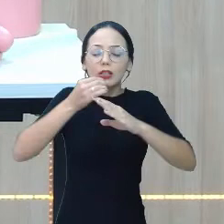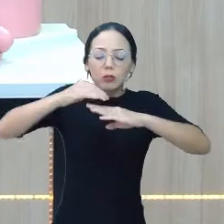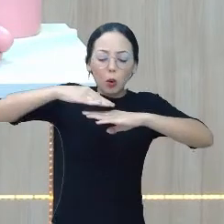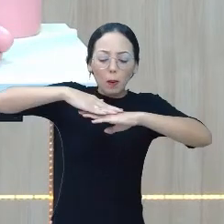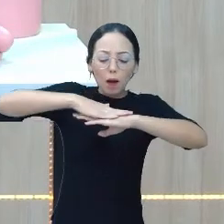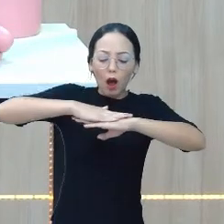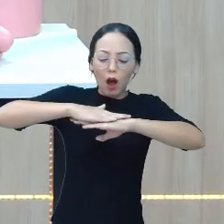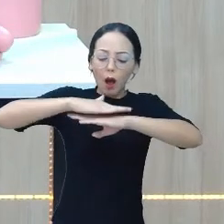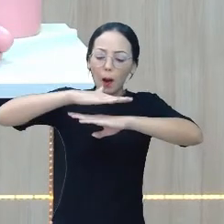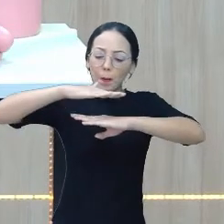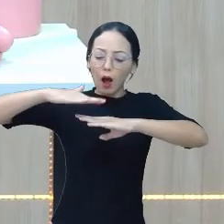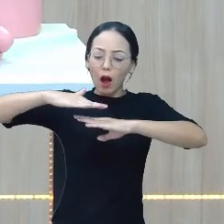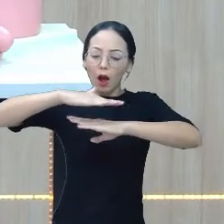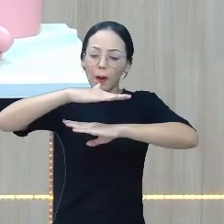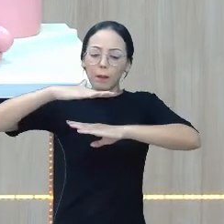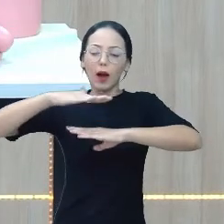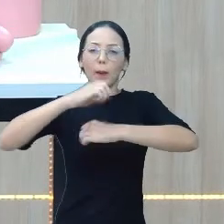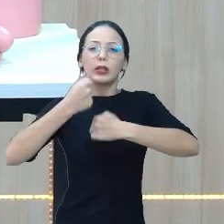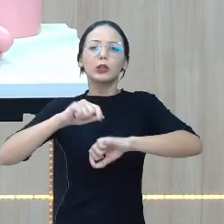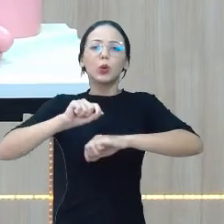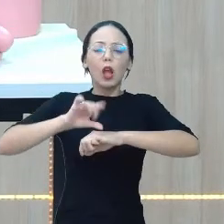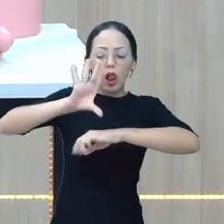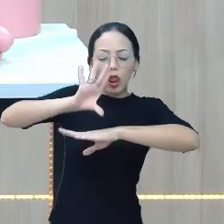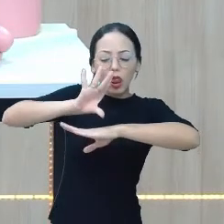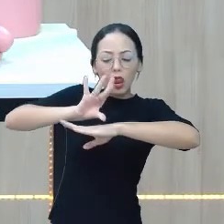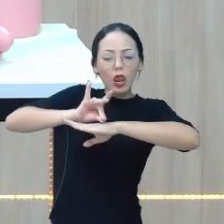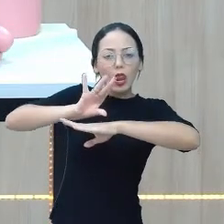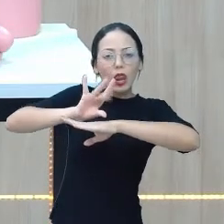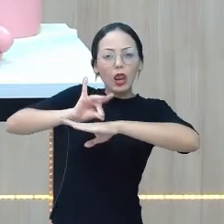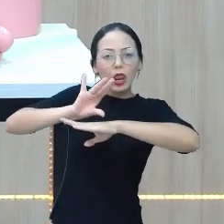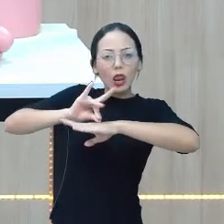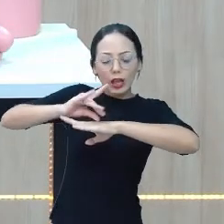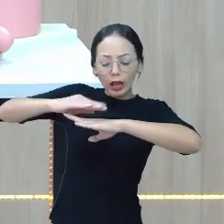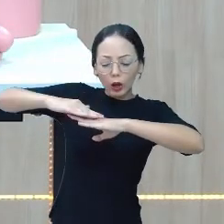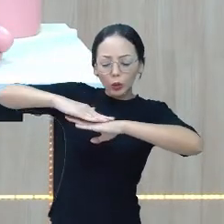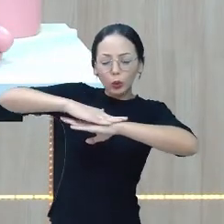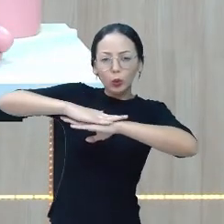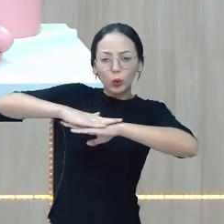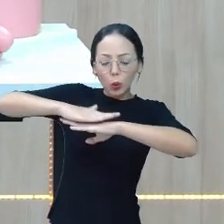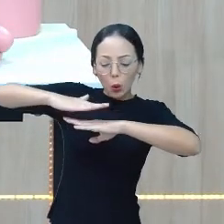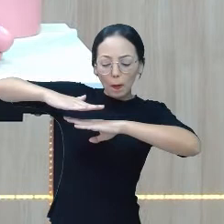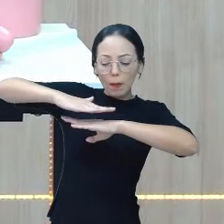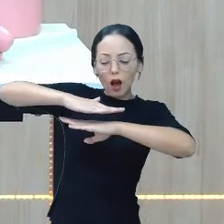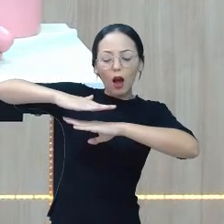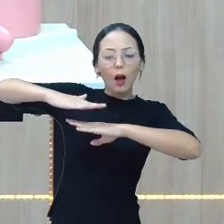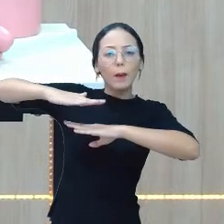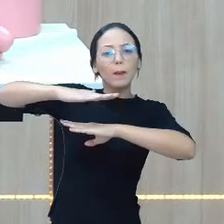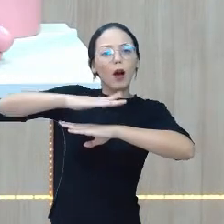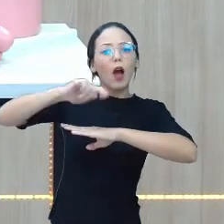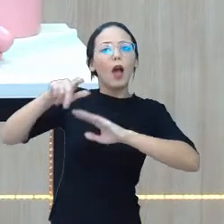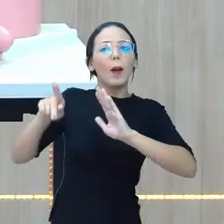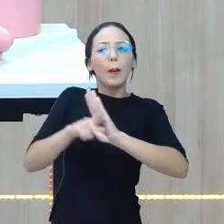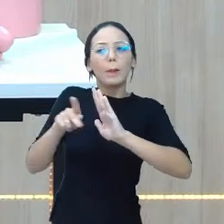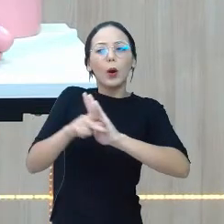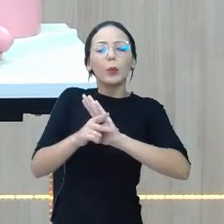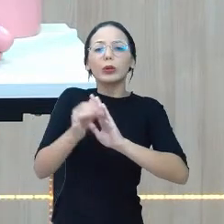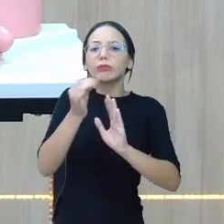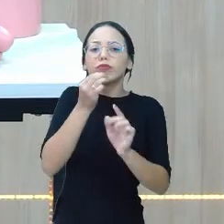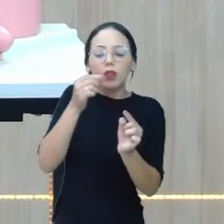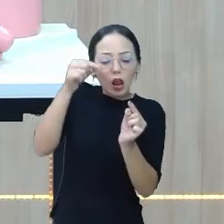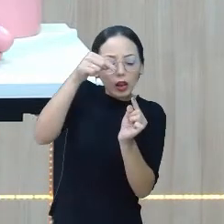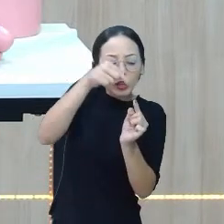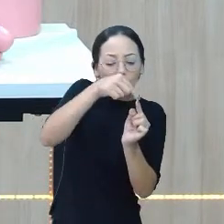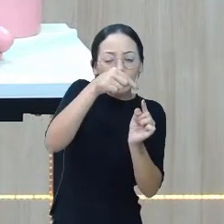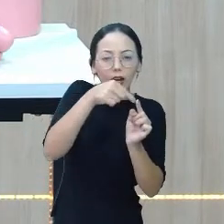sobreposta à outra, é preciso que tenha uma liga, uma cola. E é essa fibra reticular que vai fazer isso, ligar um tecido